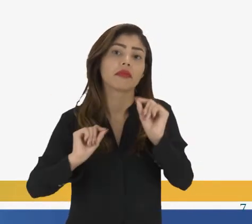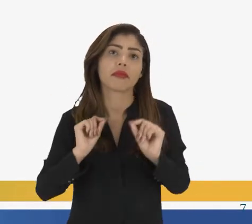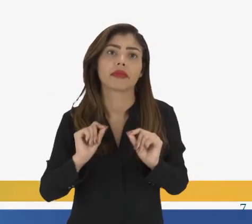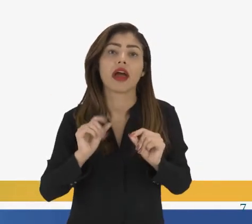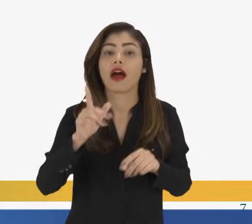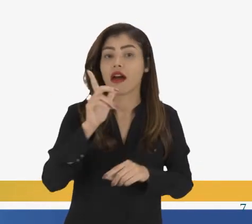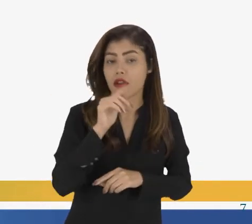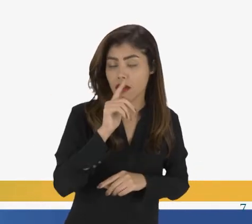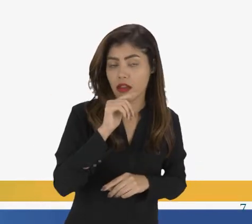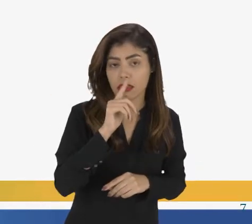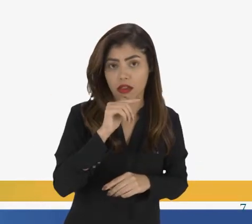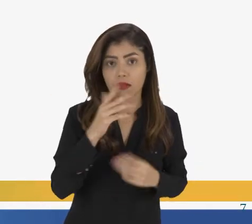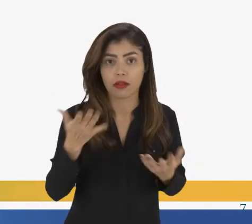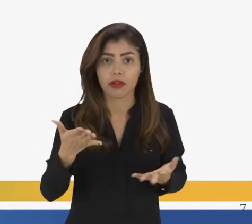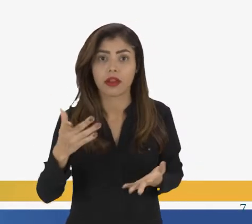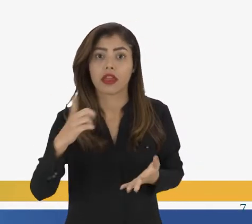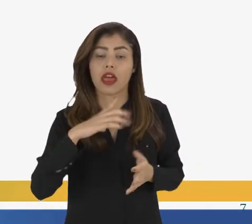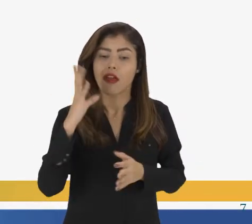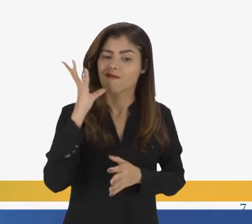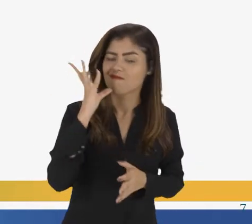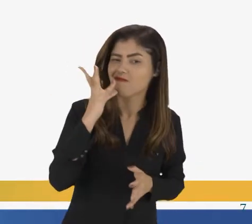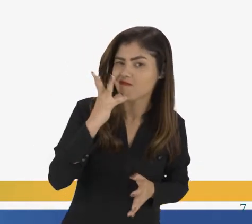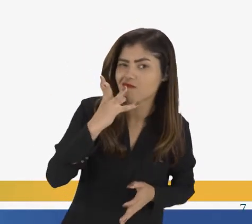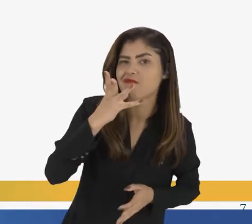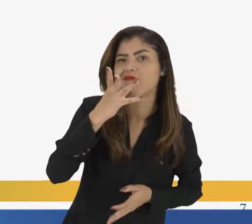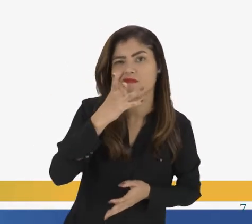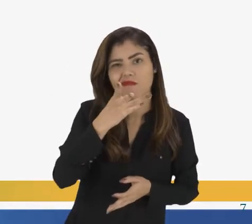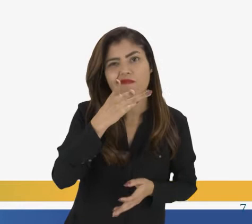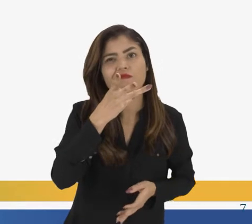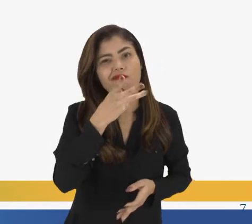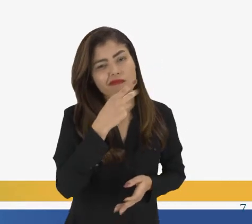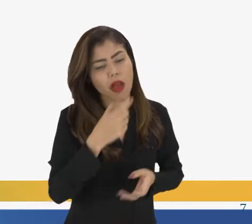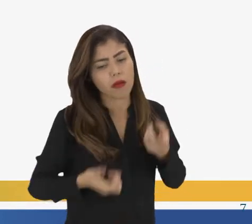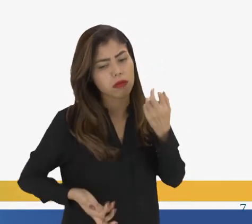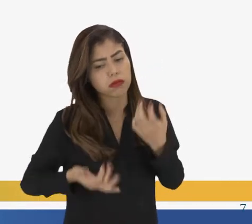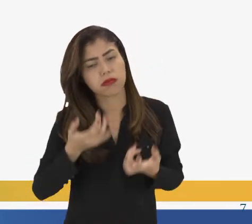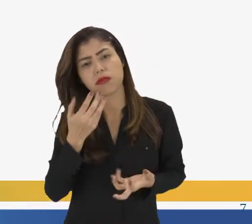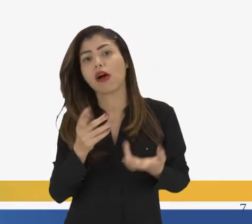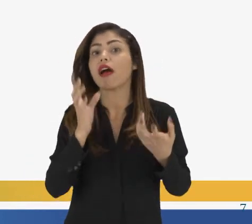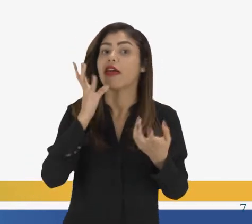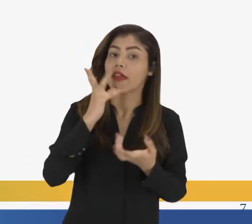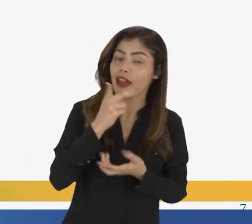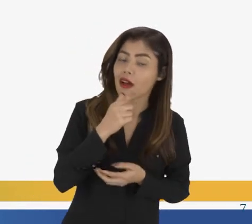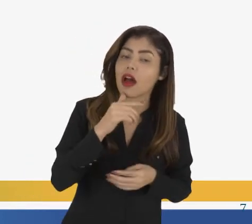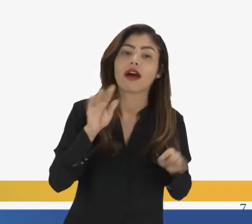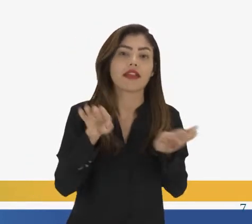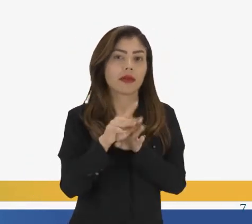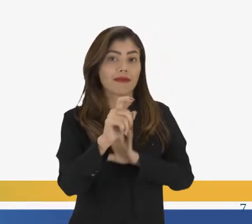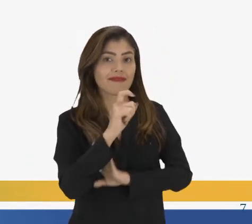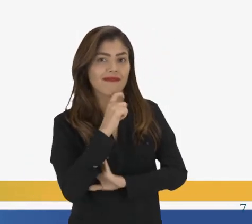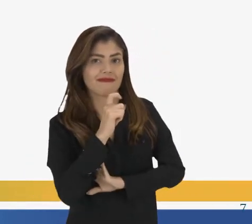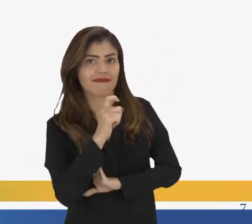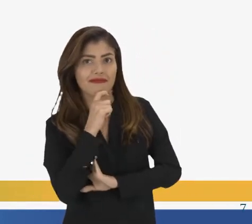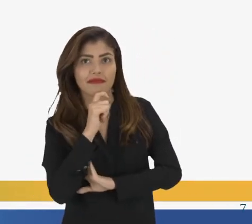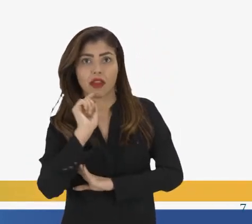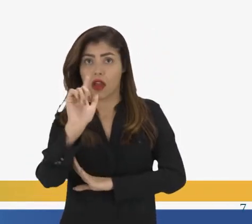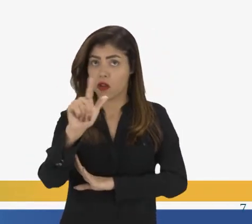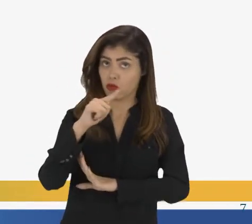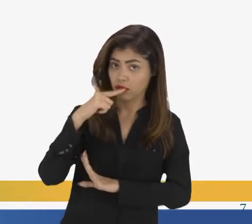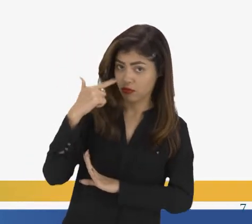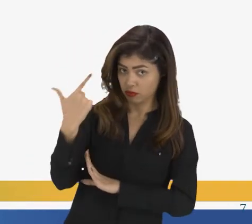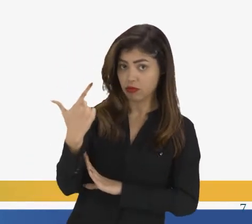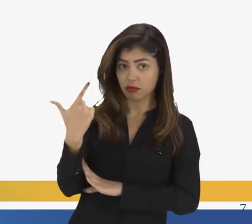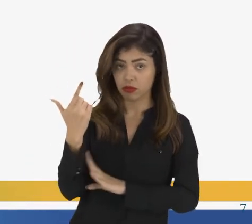água, ela tanto demora mais para se aquecer, como demora mais para esfriar, em comparação